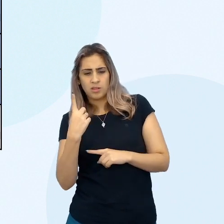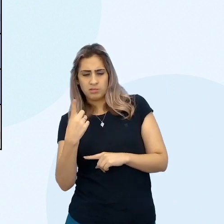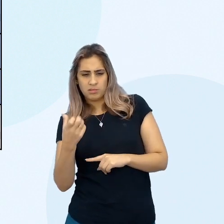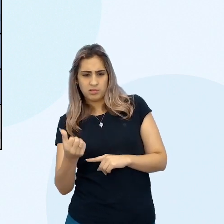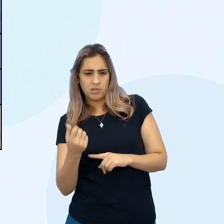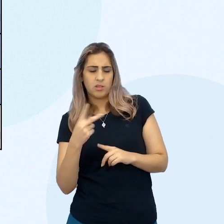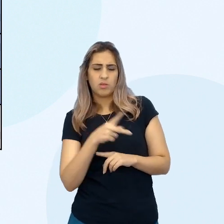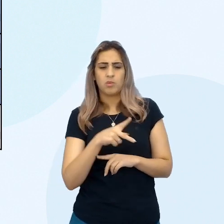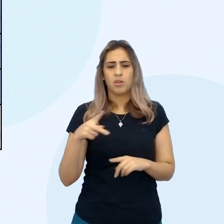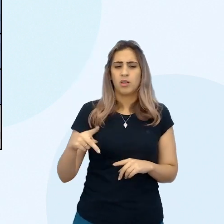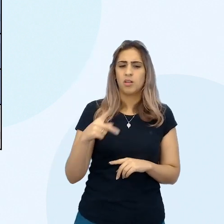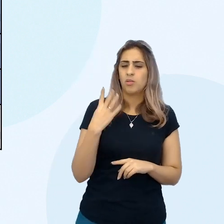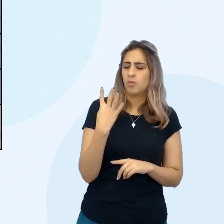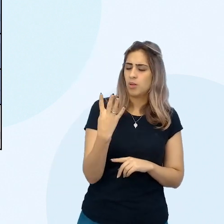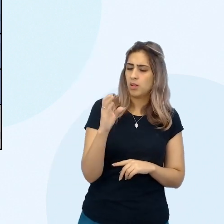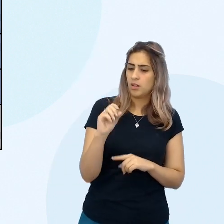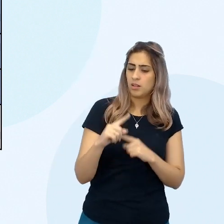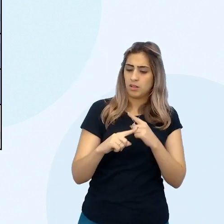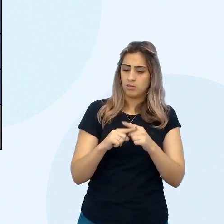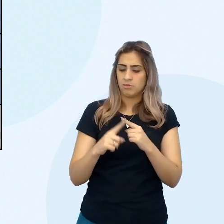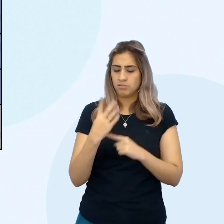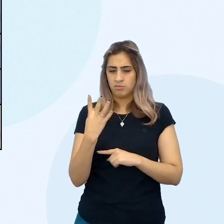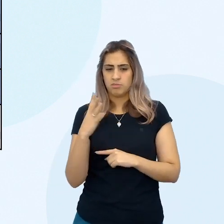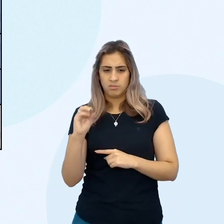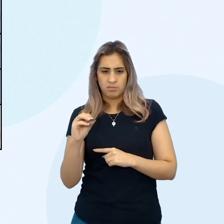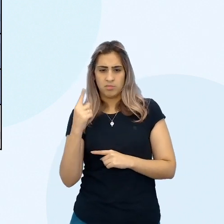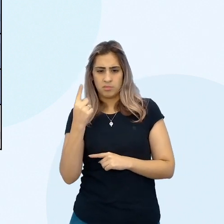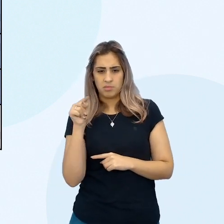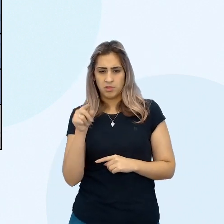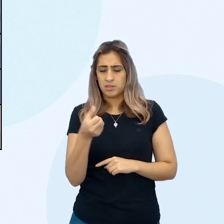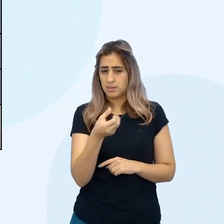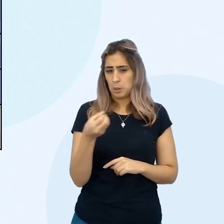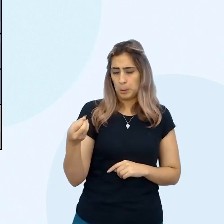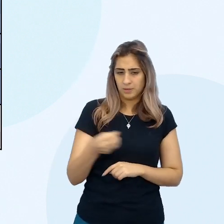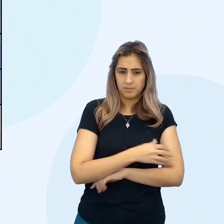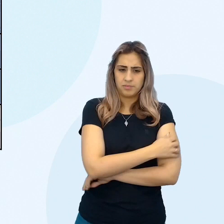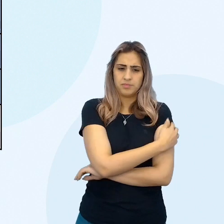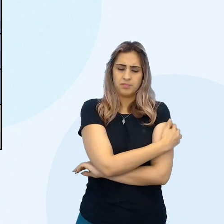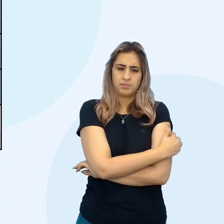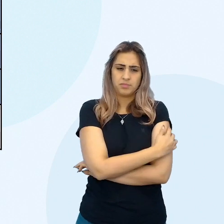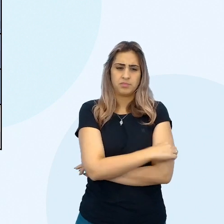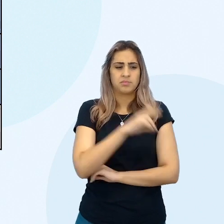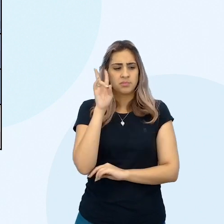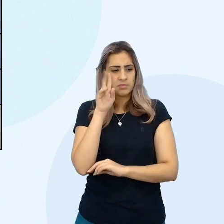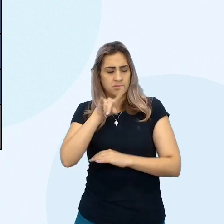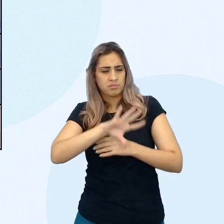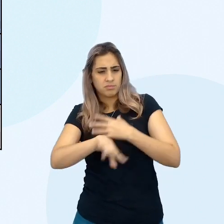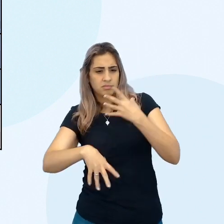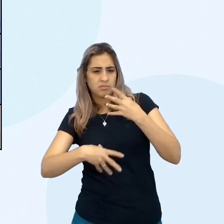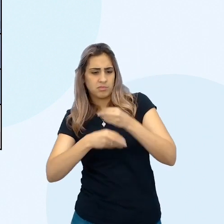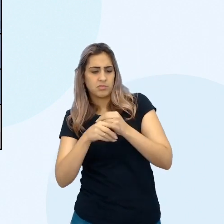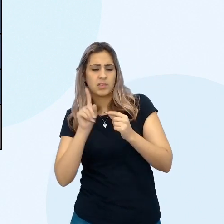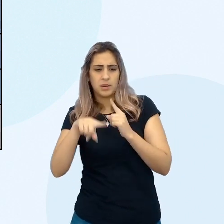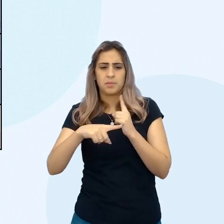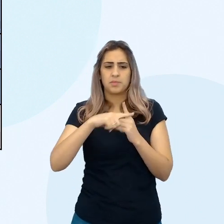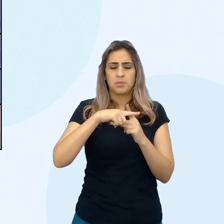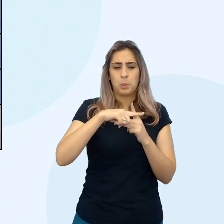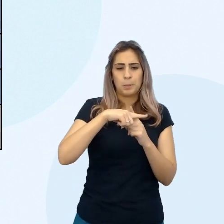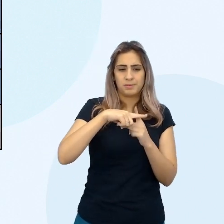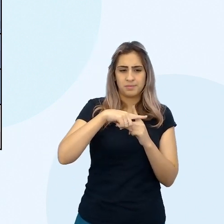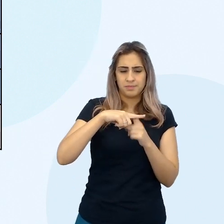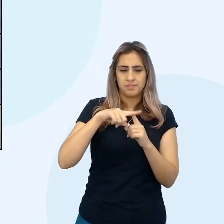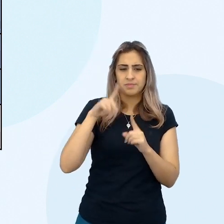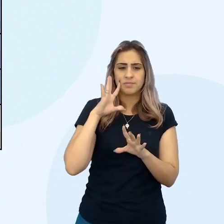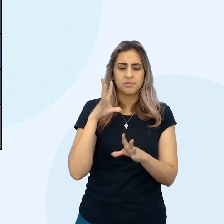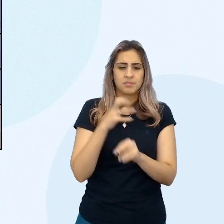ou 40 vezes 40, que encontramos aí os 1.600. Lembrando que esse valor, reiterando, vai ser positivo. Já e você me